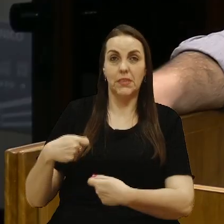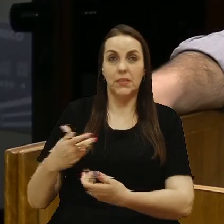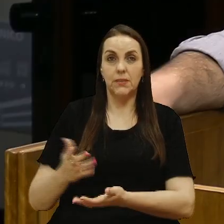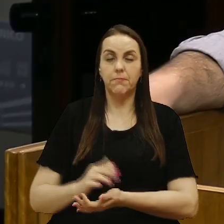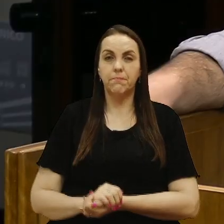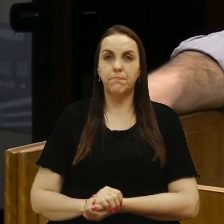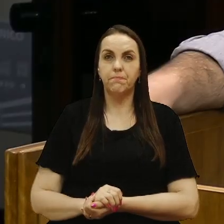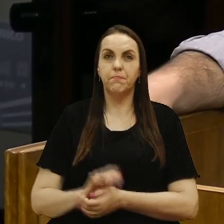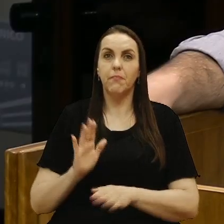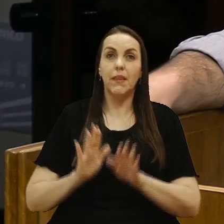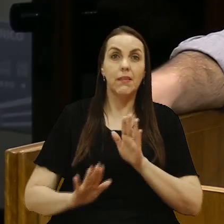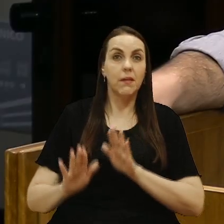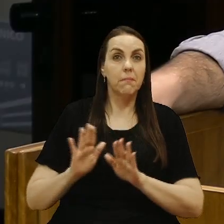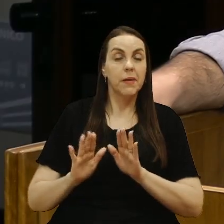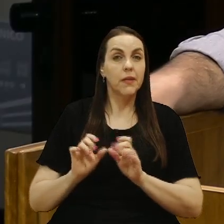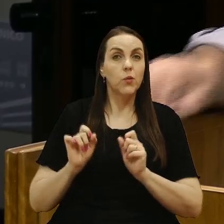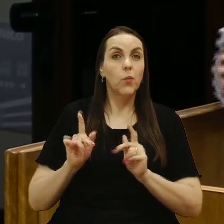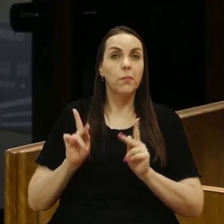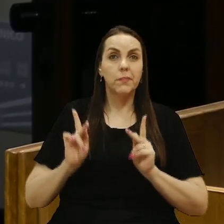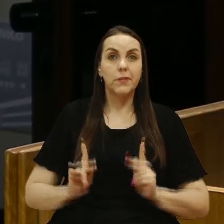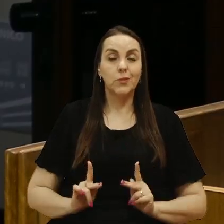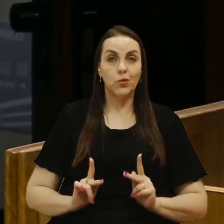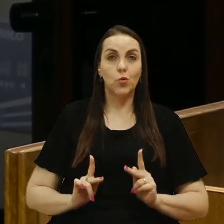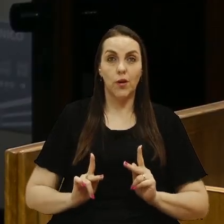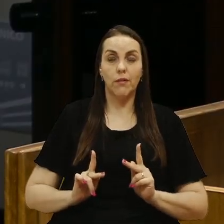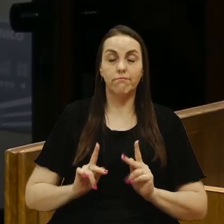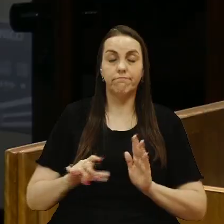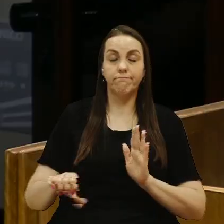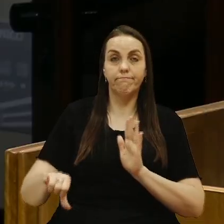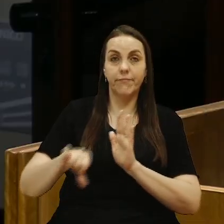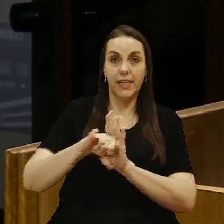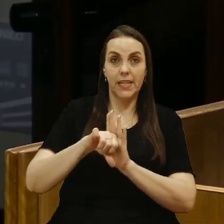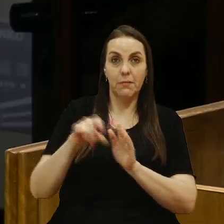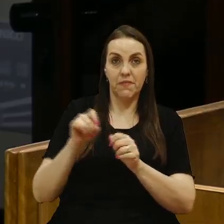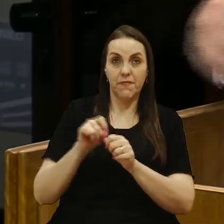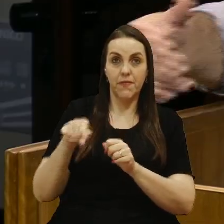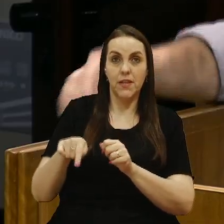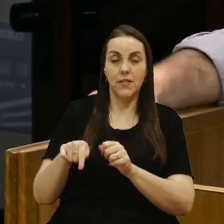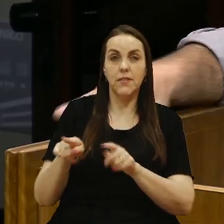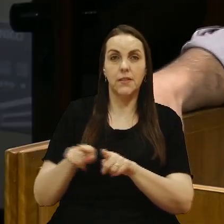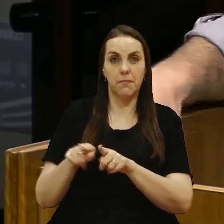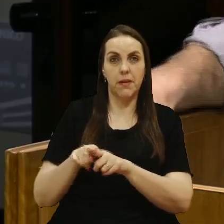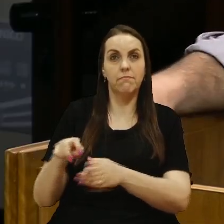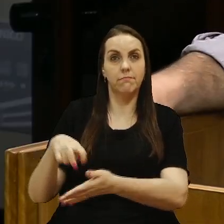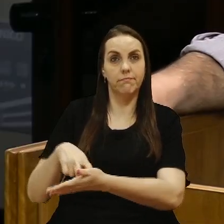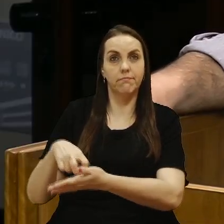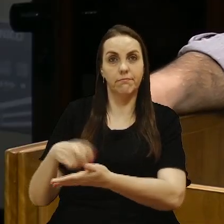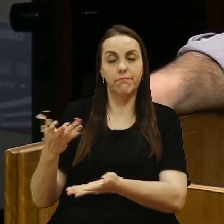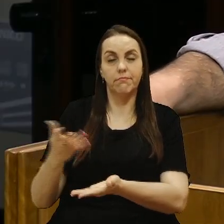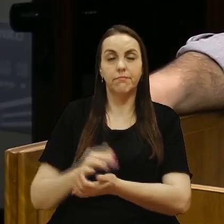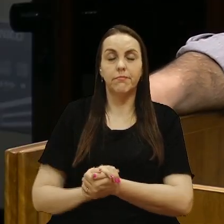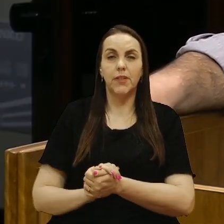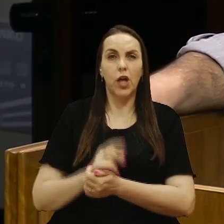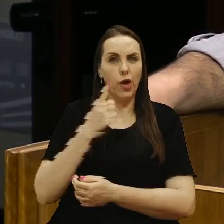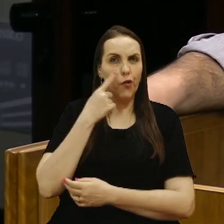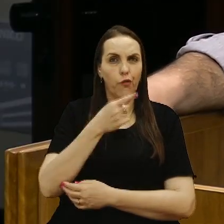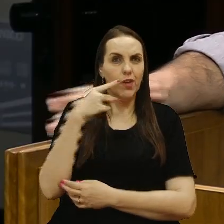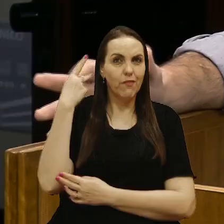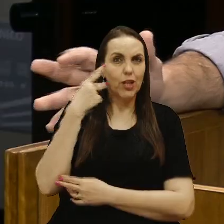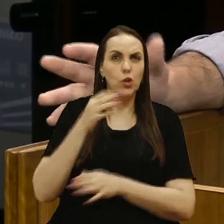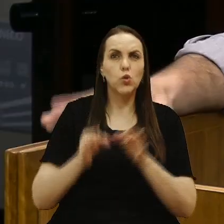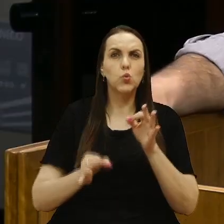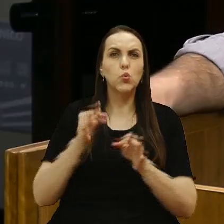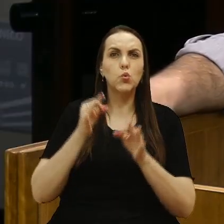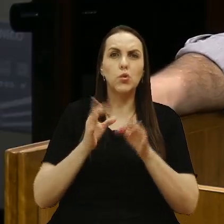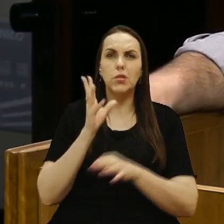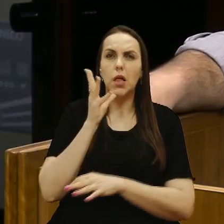Depende de quem executa a pena, né? Depende de quem comete o crime. Eu vi vereadores vindo falar aqui que a justiça ela é lenta.